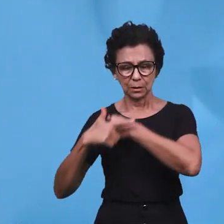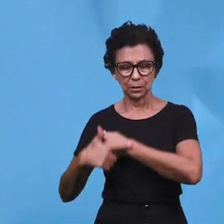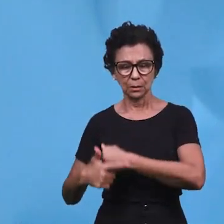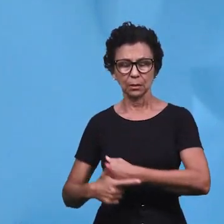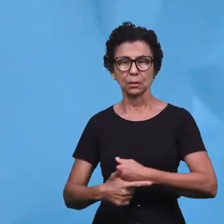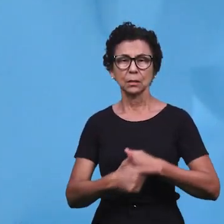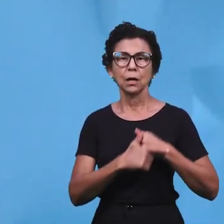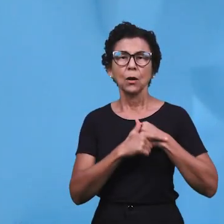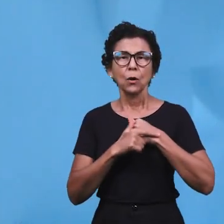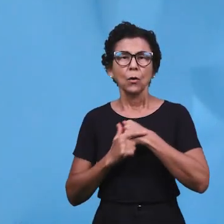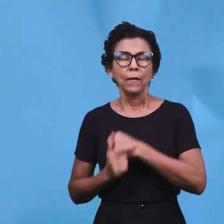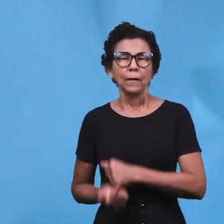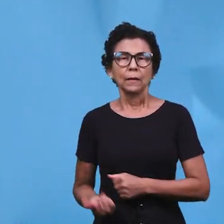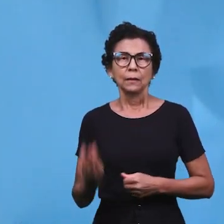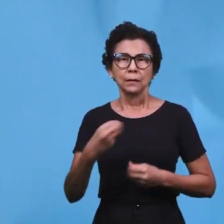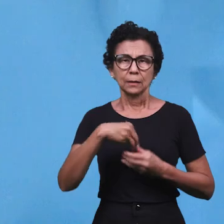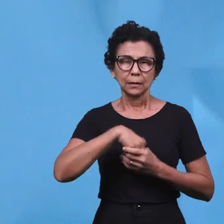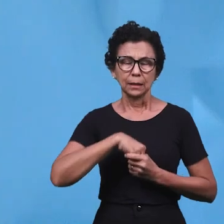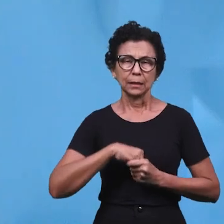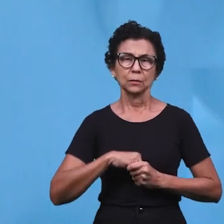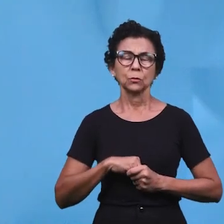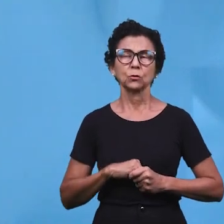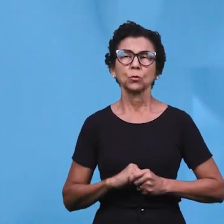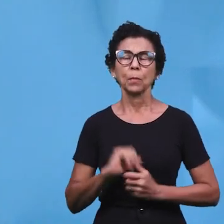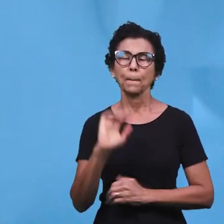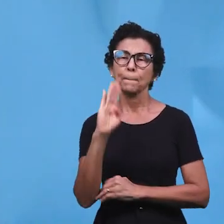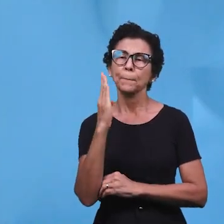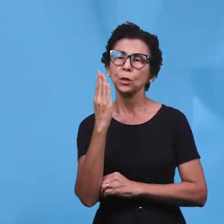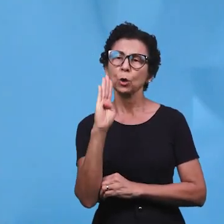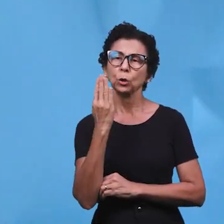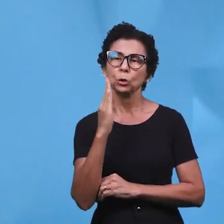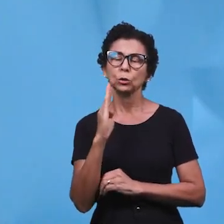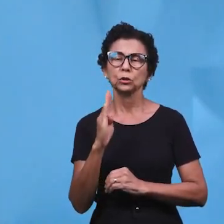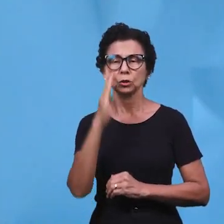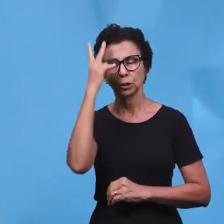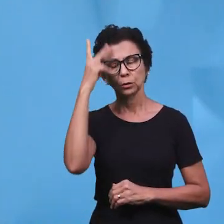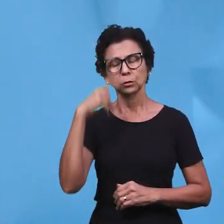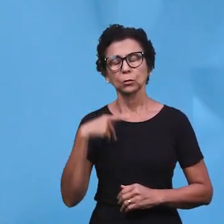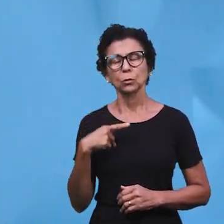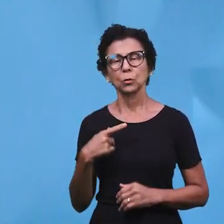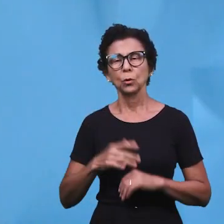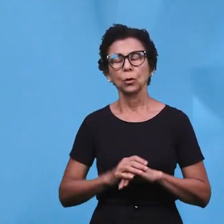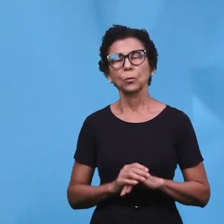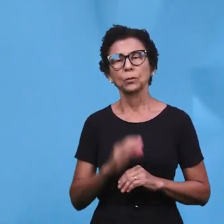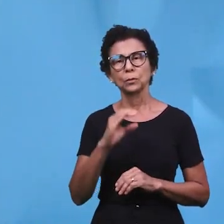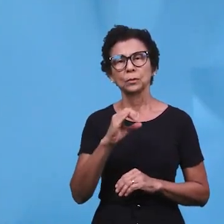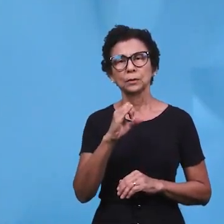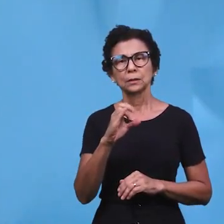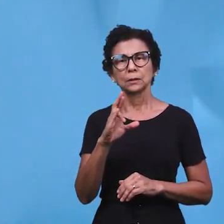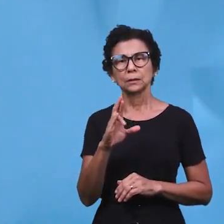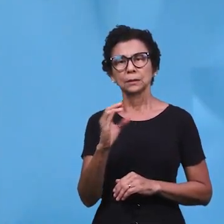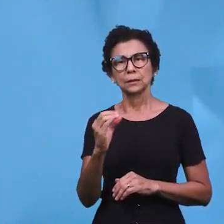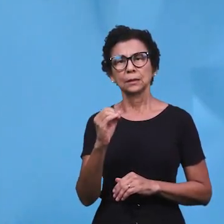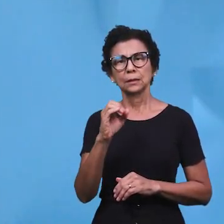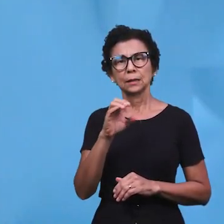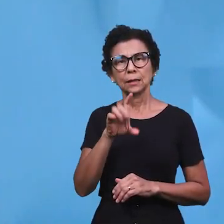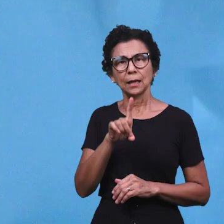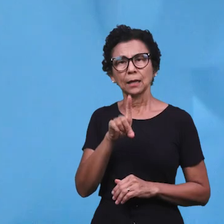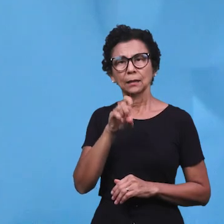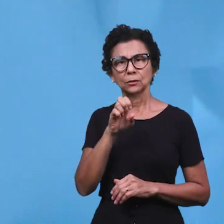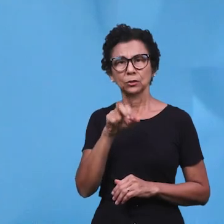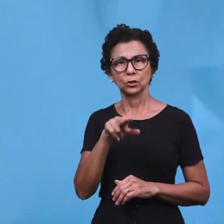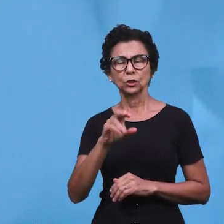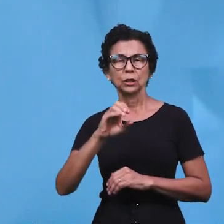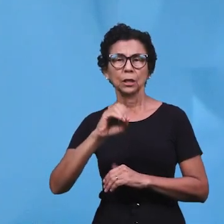funcionam dentro de um ritmo biológico. A gente chama de ritmo circadiano. Circadiano quer dizer cerca de um dia.